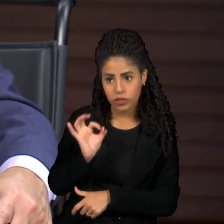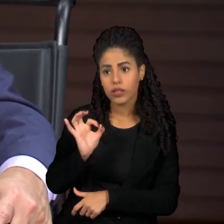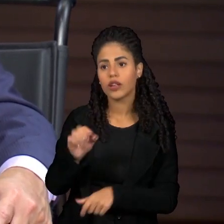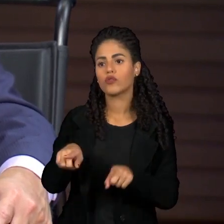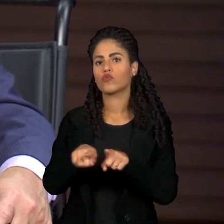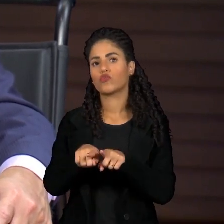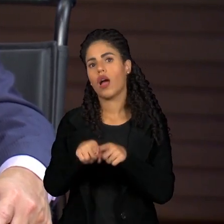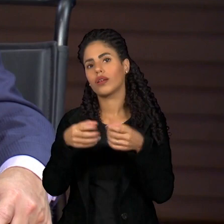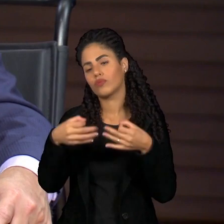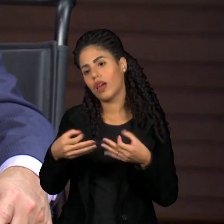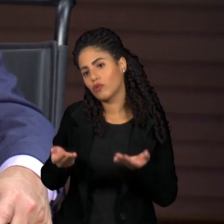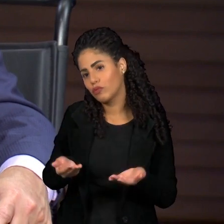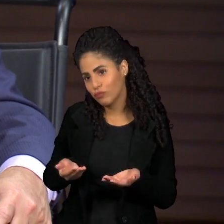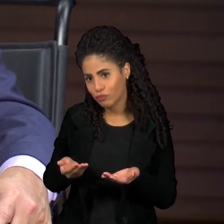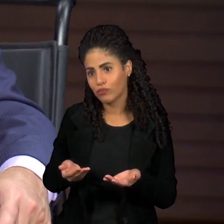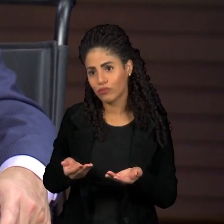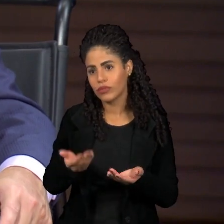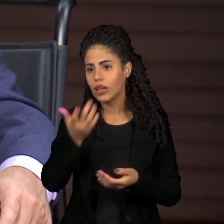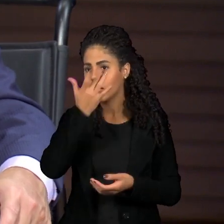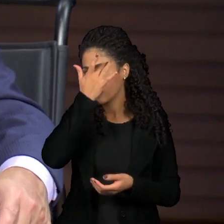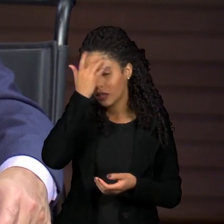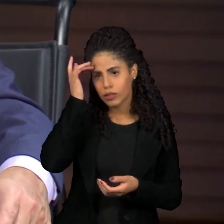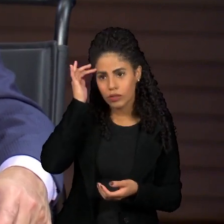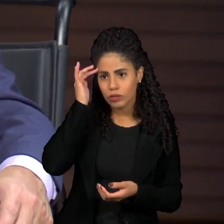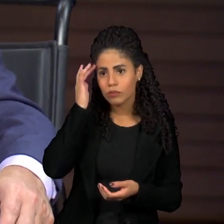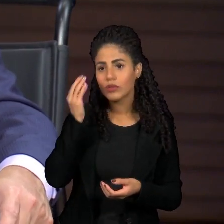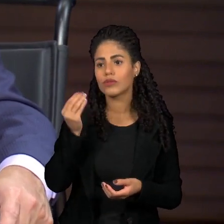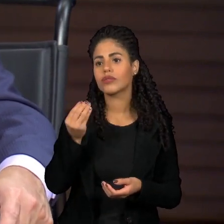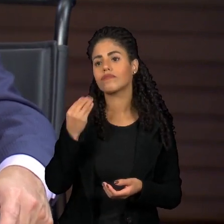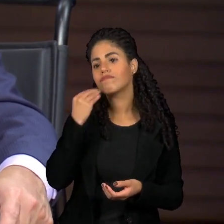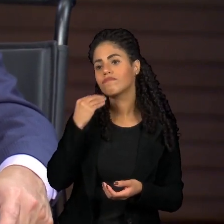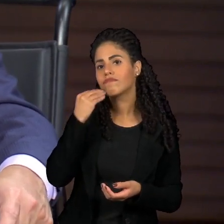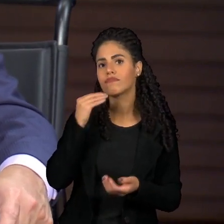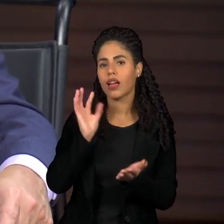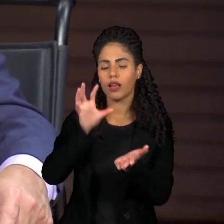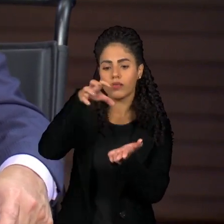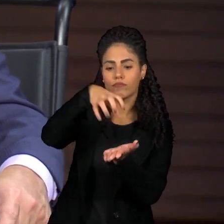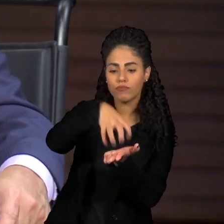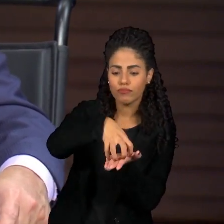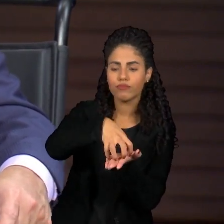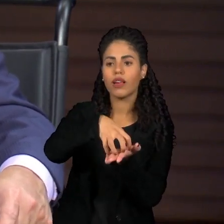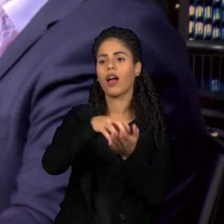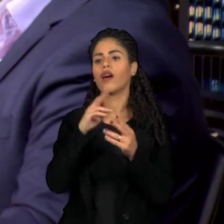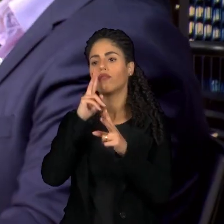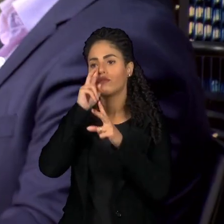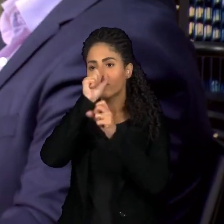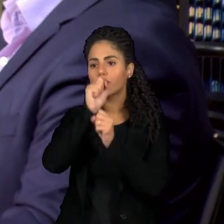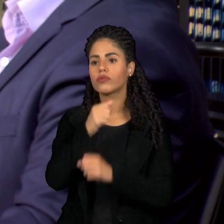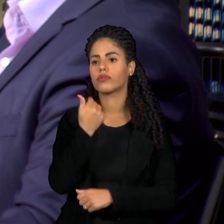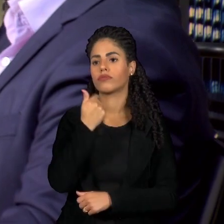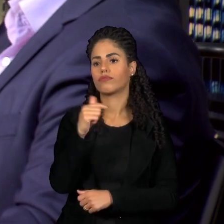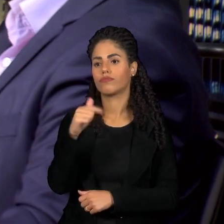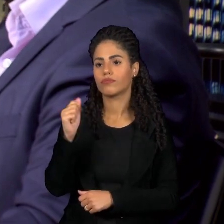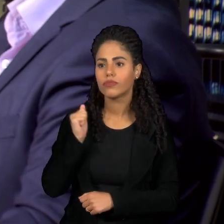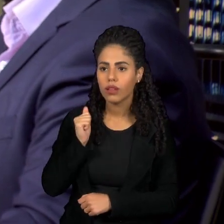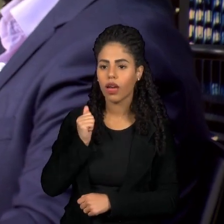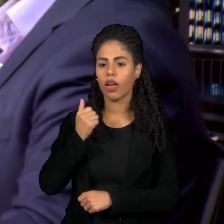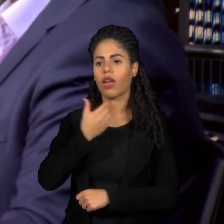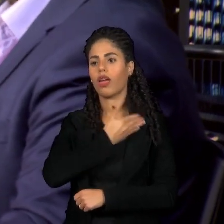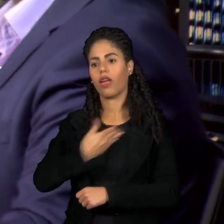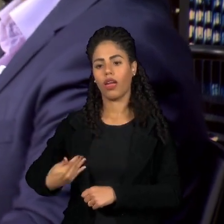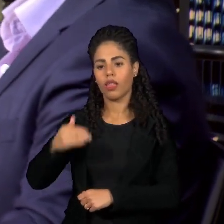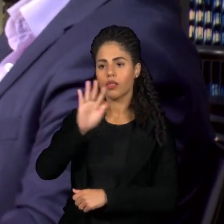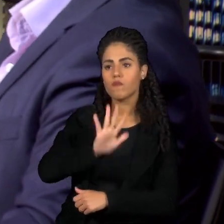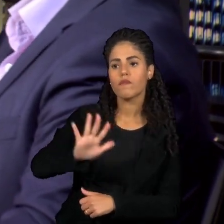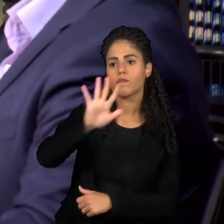baixo clero. Como eles são chamados baixo clero no sentido que eles não têm força para disputar cargos nacionais, não são